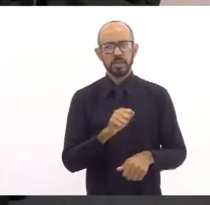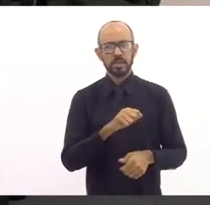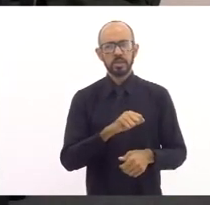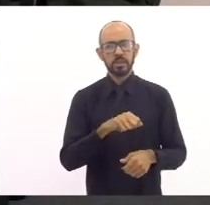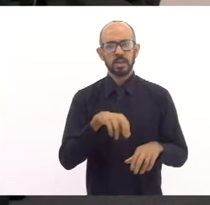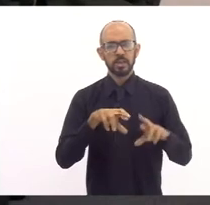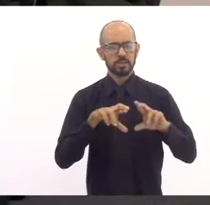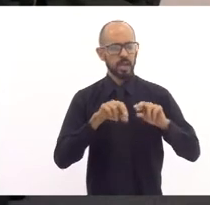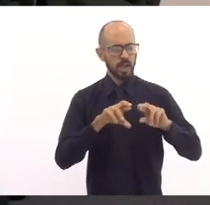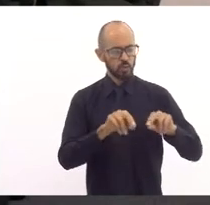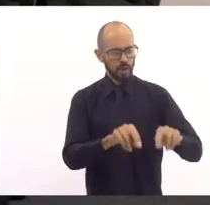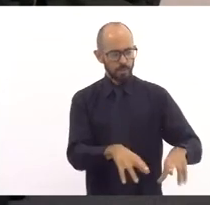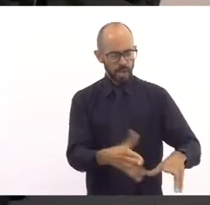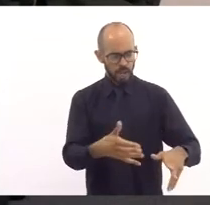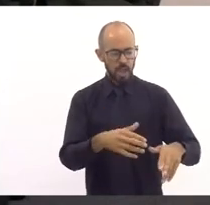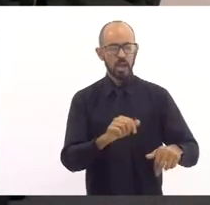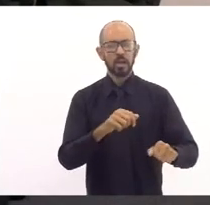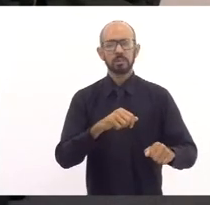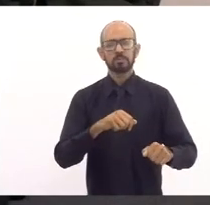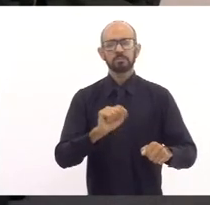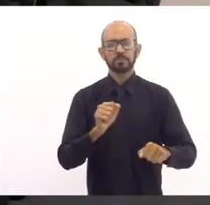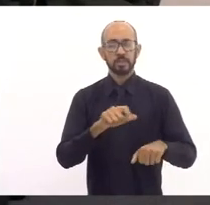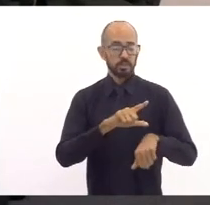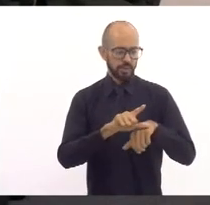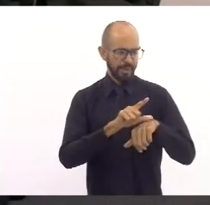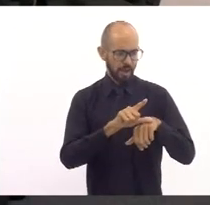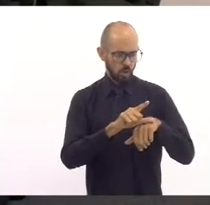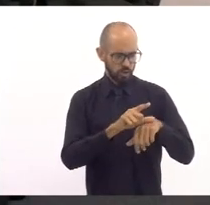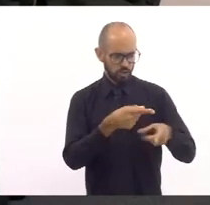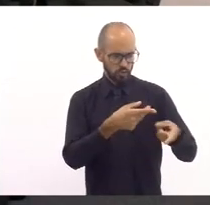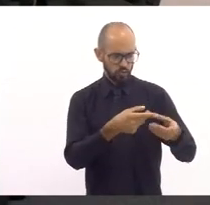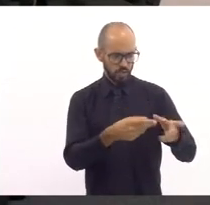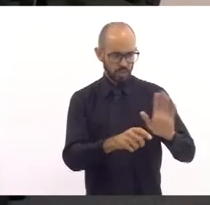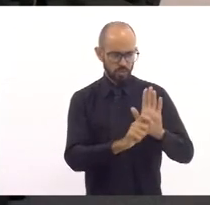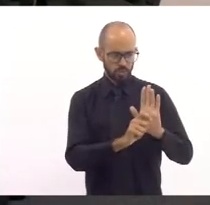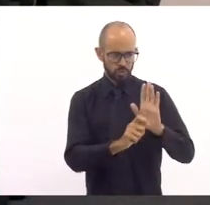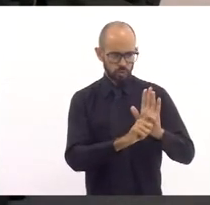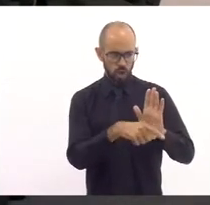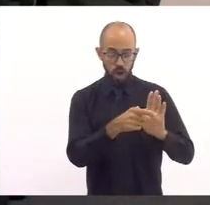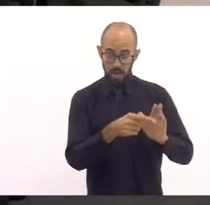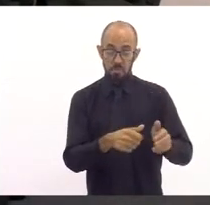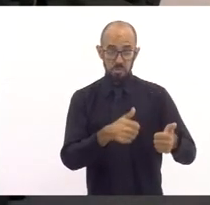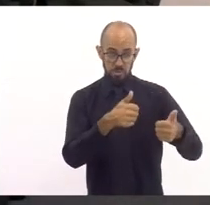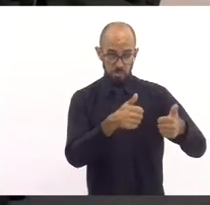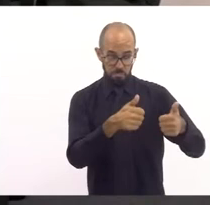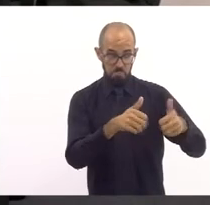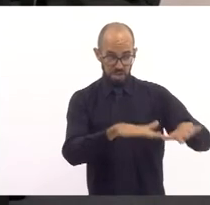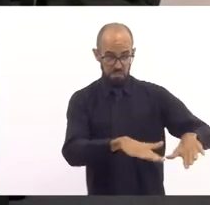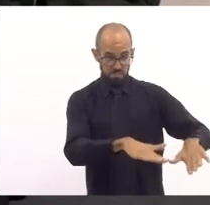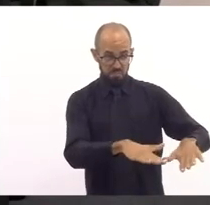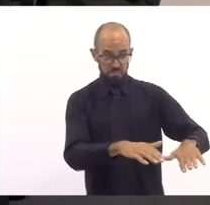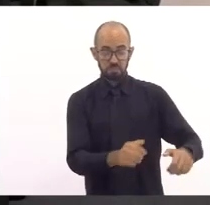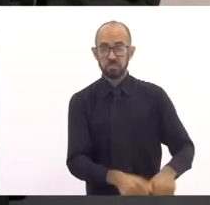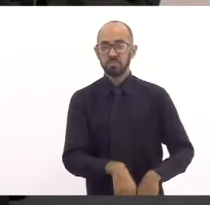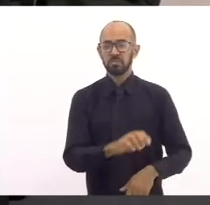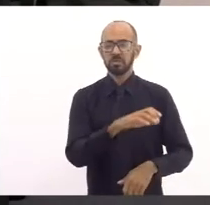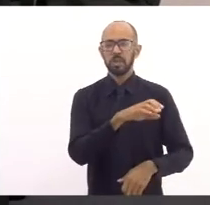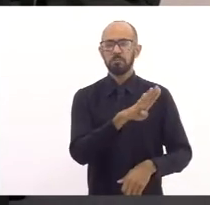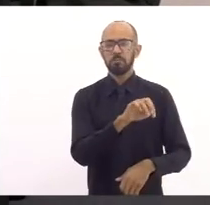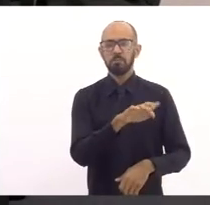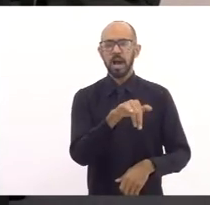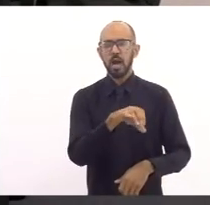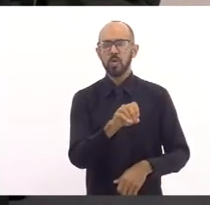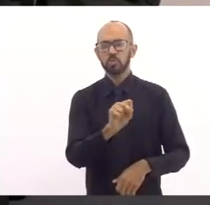Lucinha, onde nós achamos a lojinha do tráfego na plataforma, bem instalados, inclusive, Barros Filho, Costa Barros, Parada